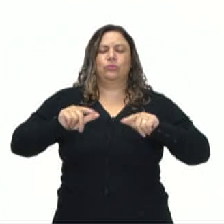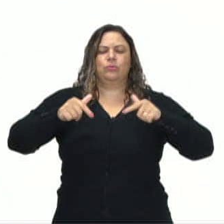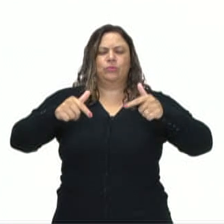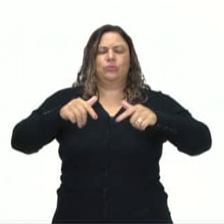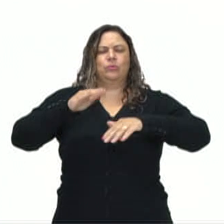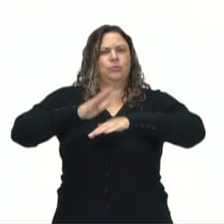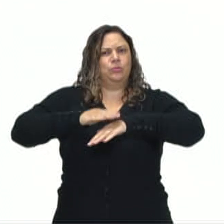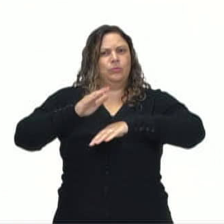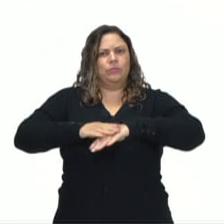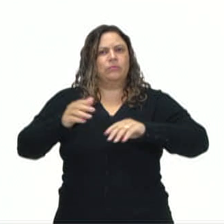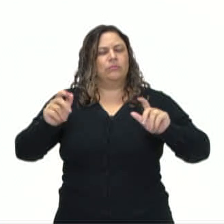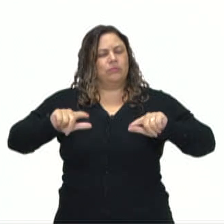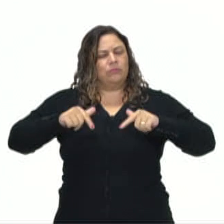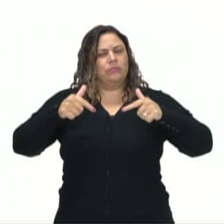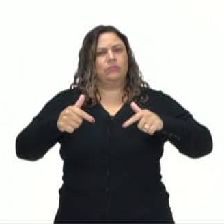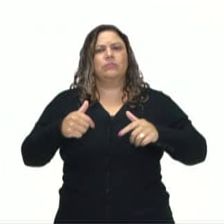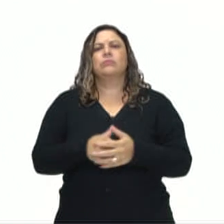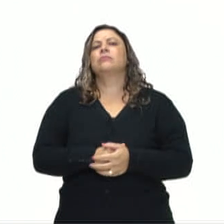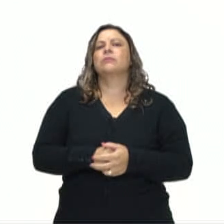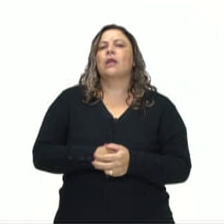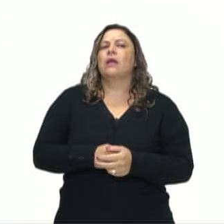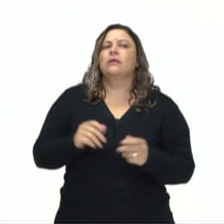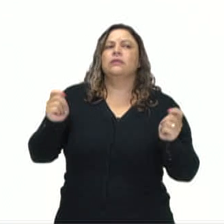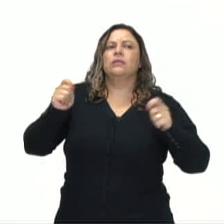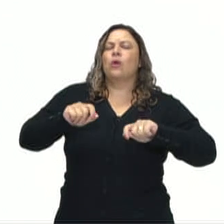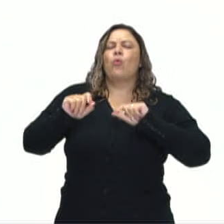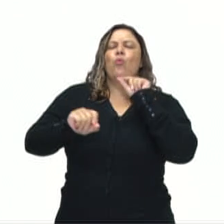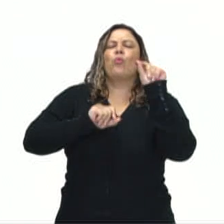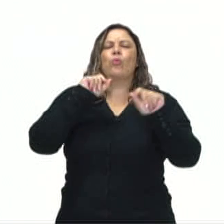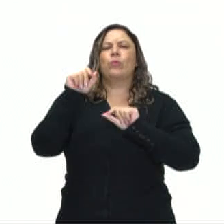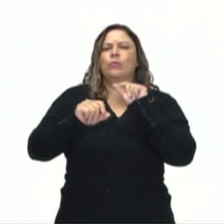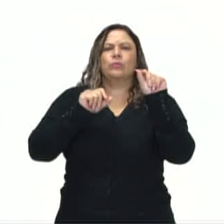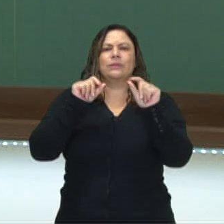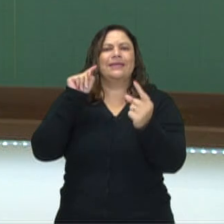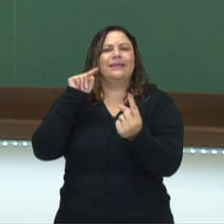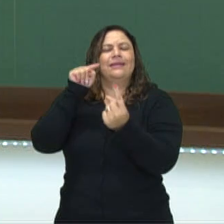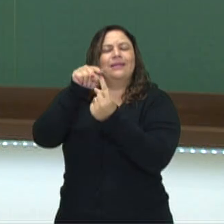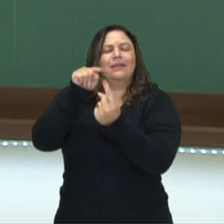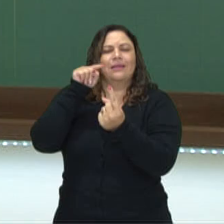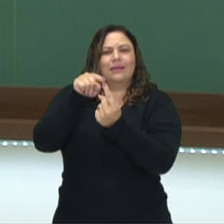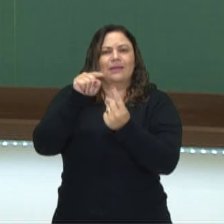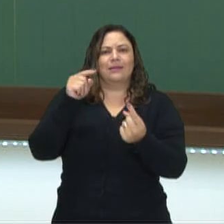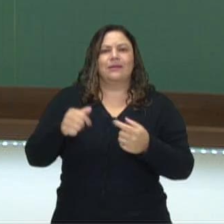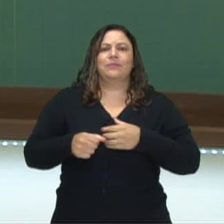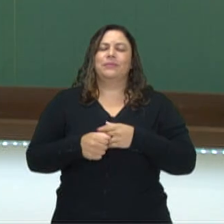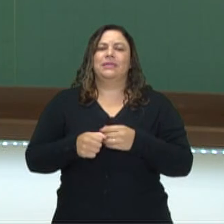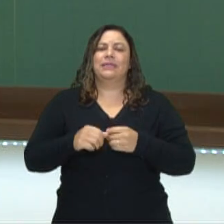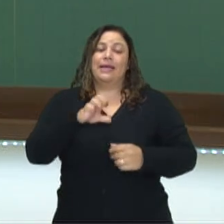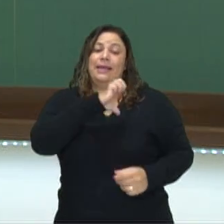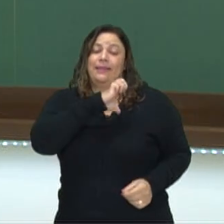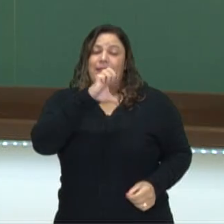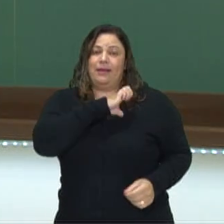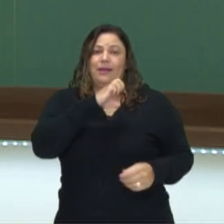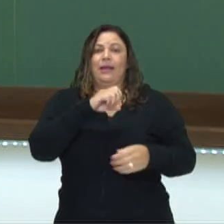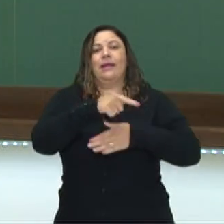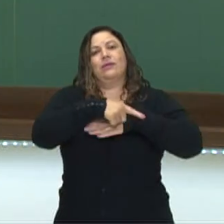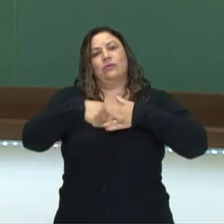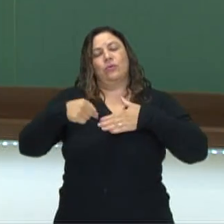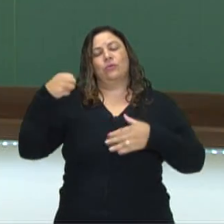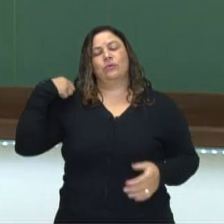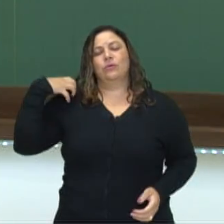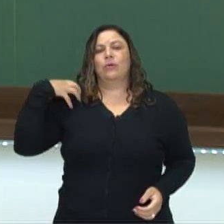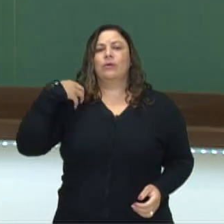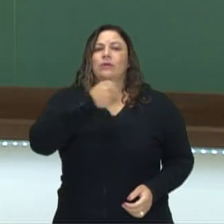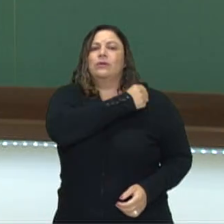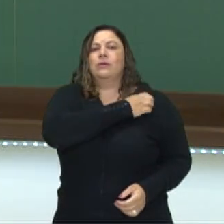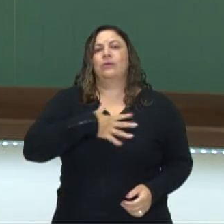ética aristotélica, que finalidade é esta? O que determina, na ética aristotélica, a finalidade dos